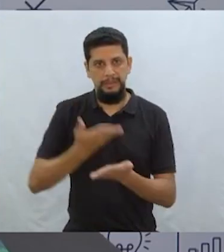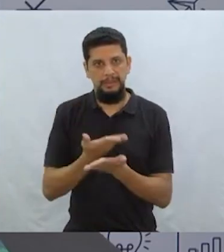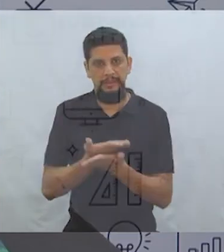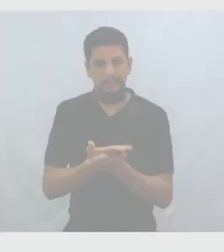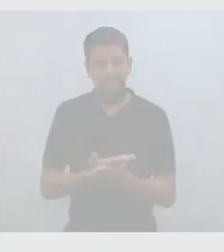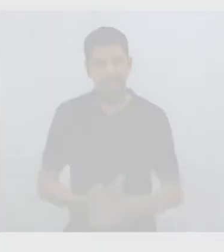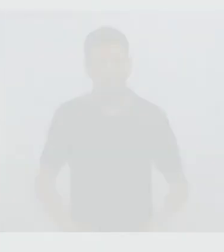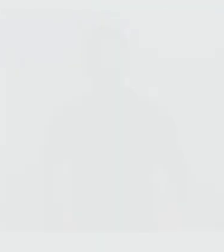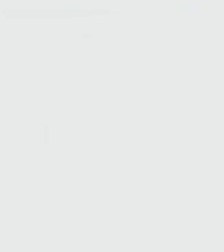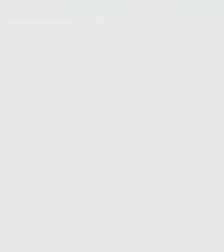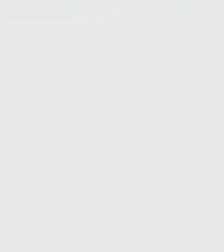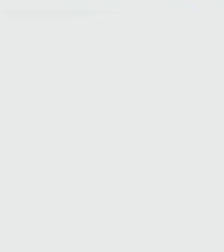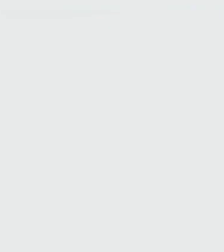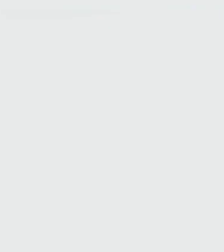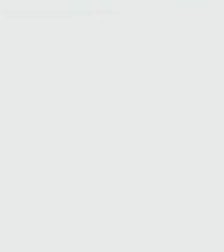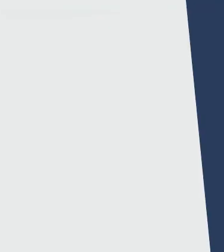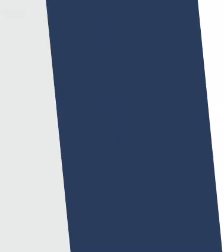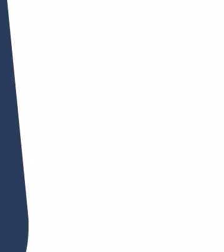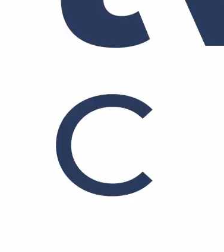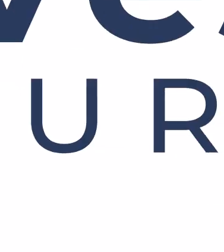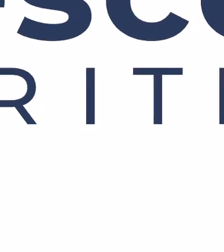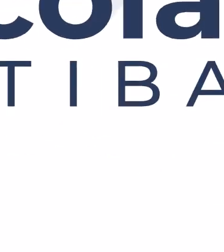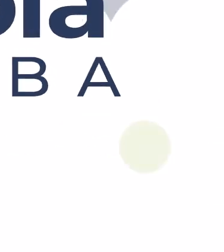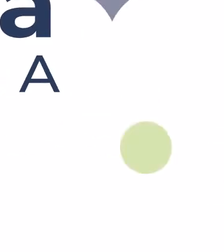próxima aula i